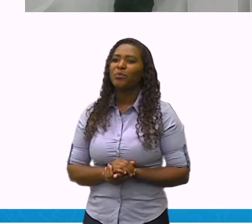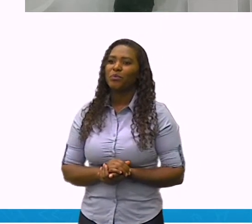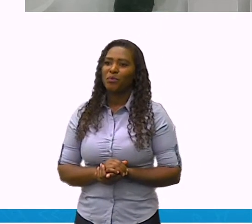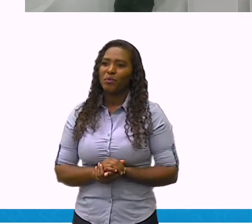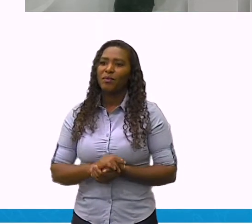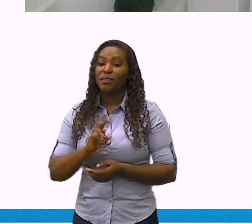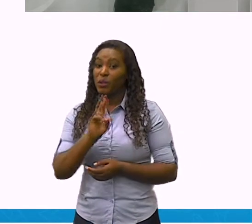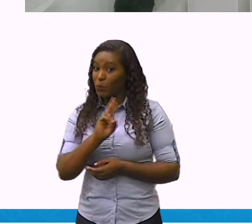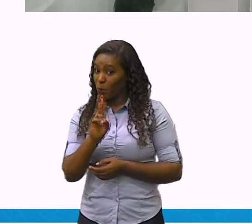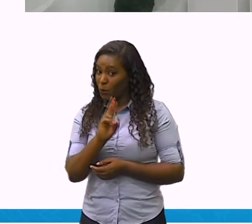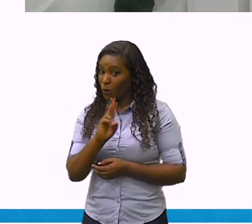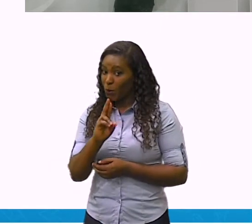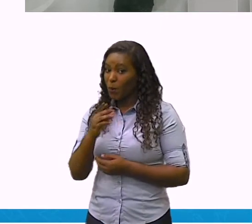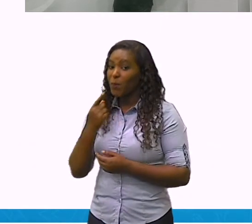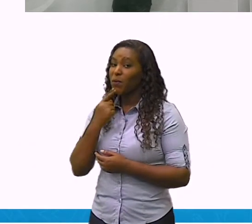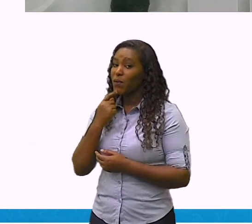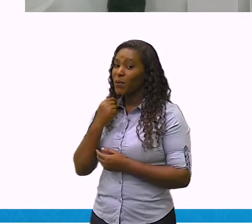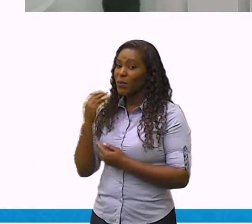Heitor.